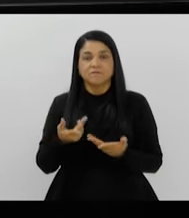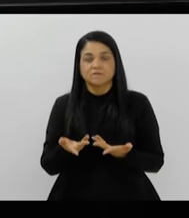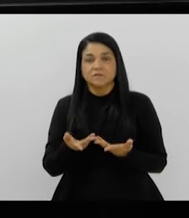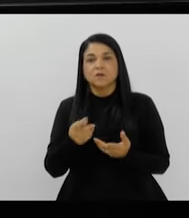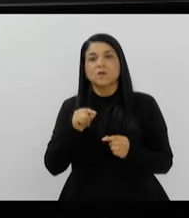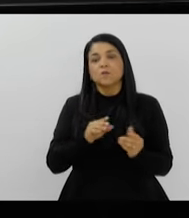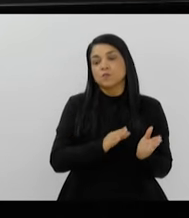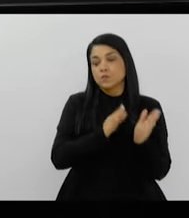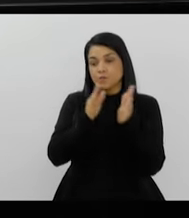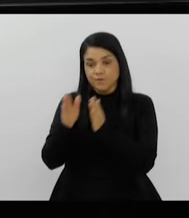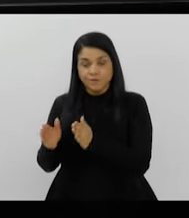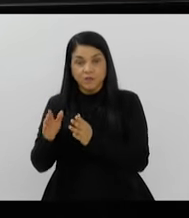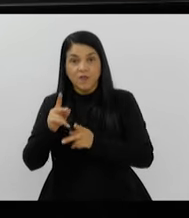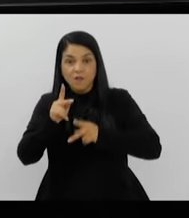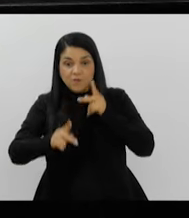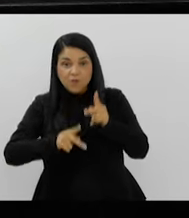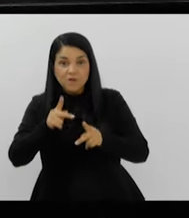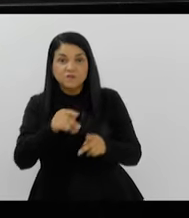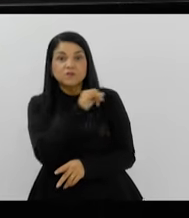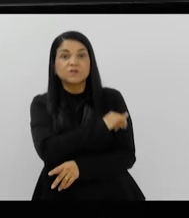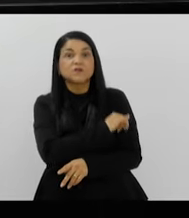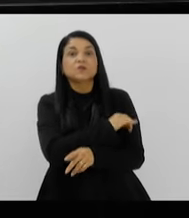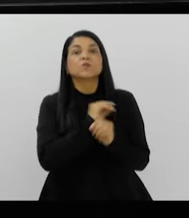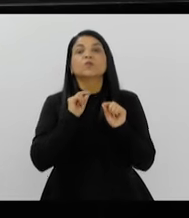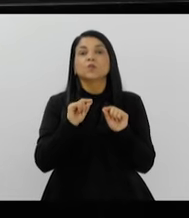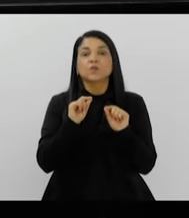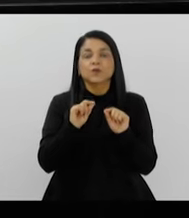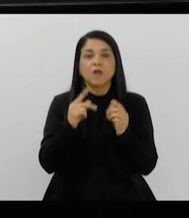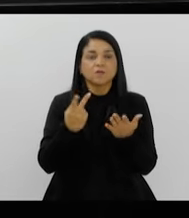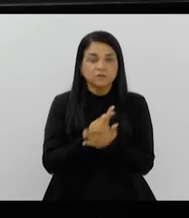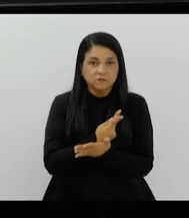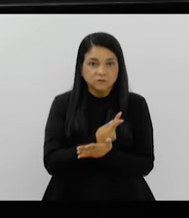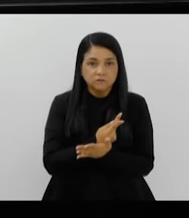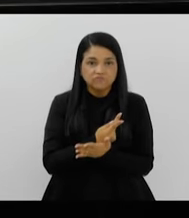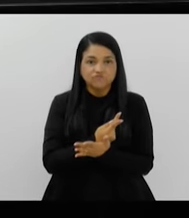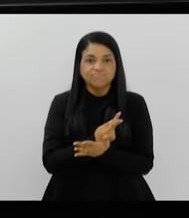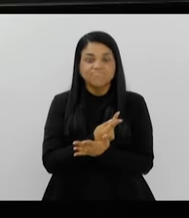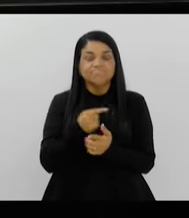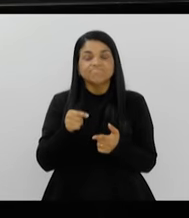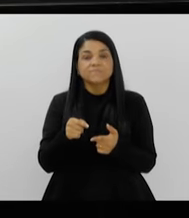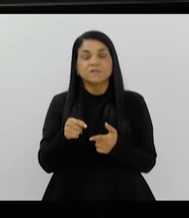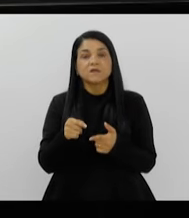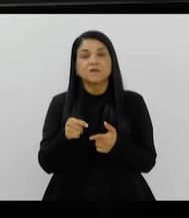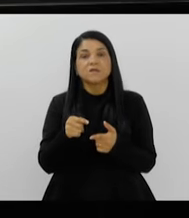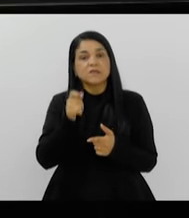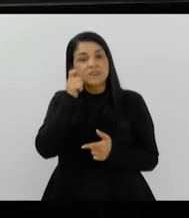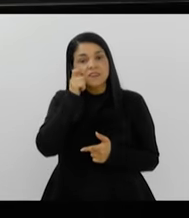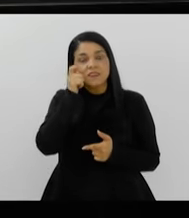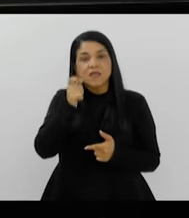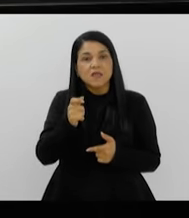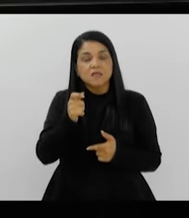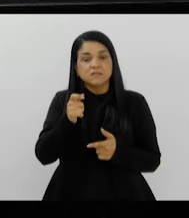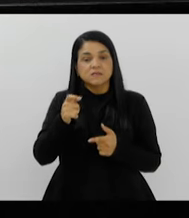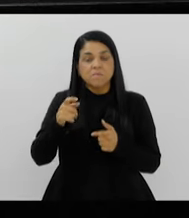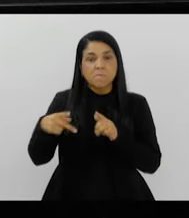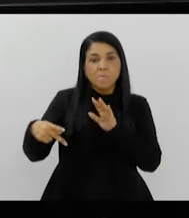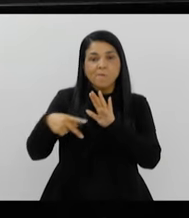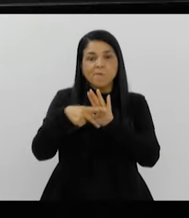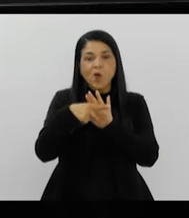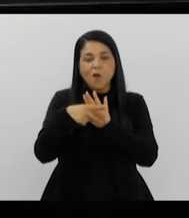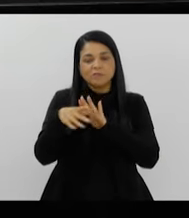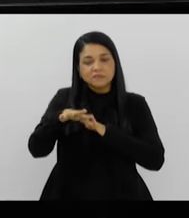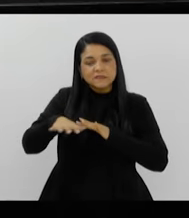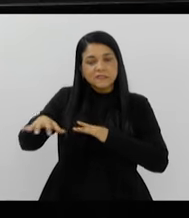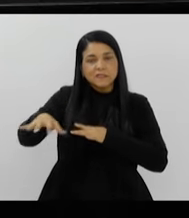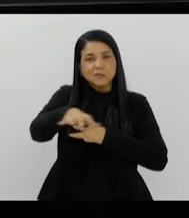fica? A população fluminense fica à mercê das iniciativas de interesse próprio dos setores econômicos